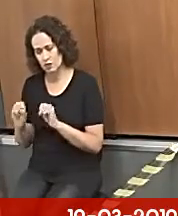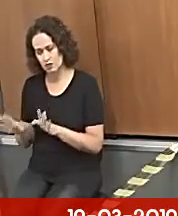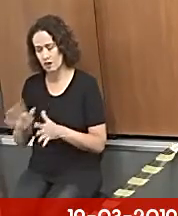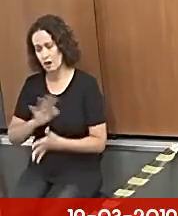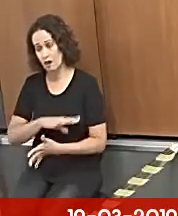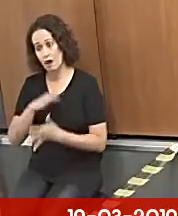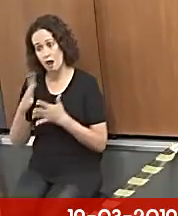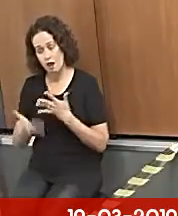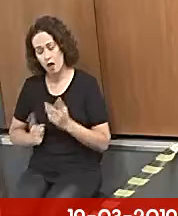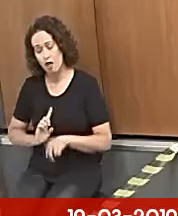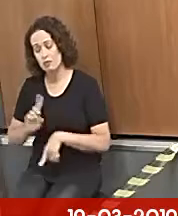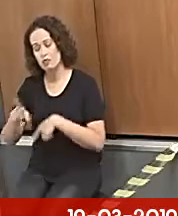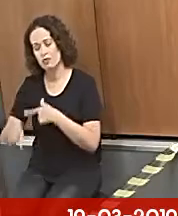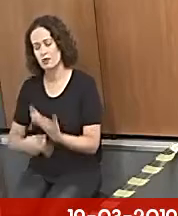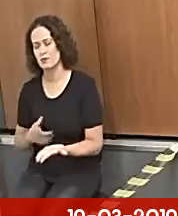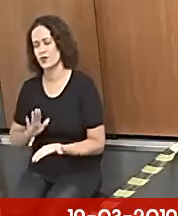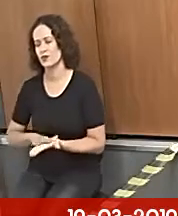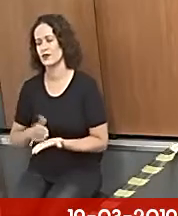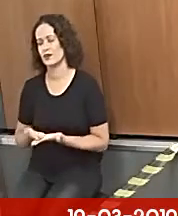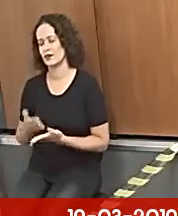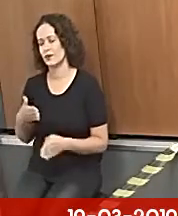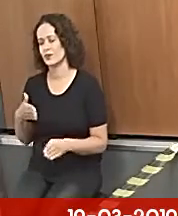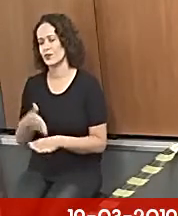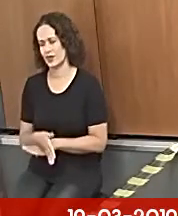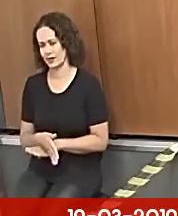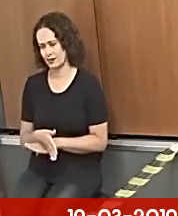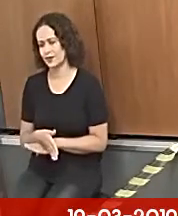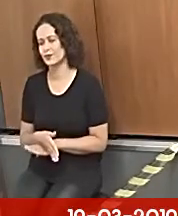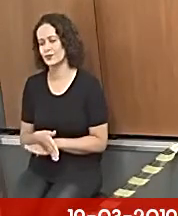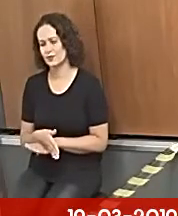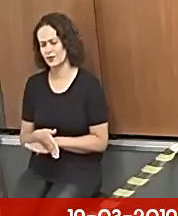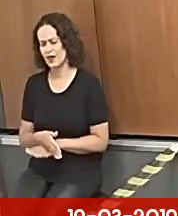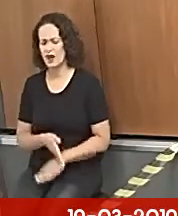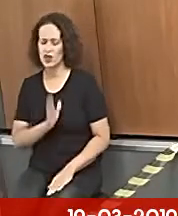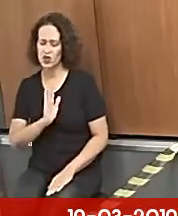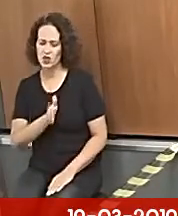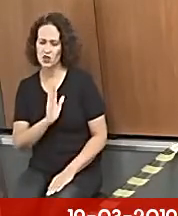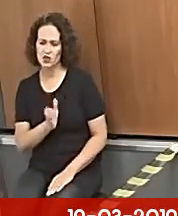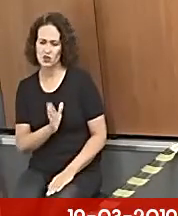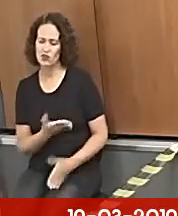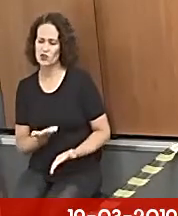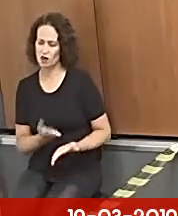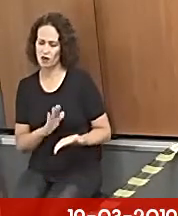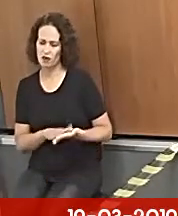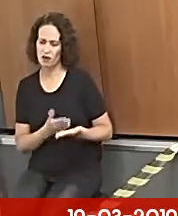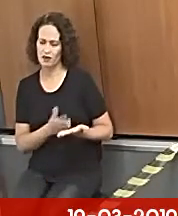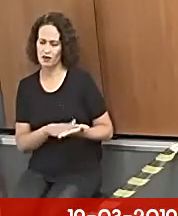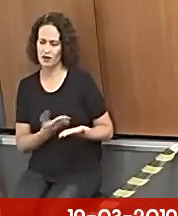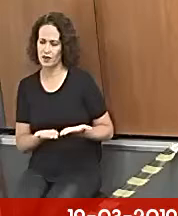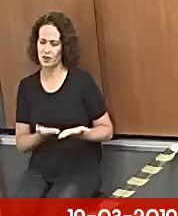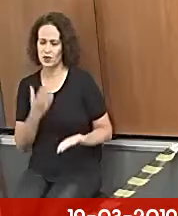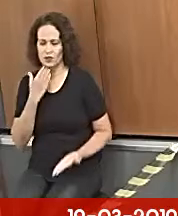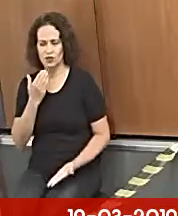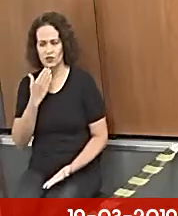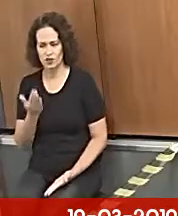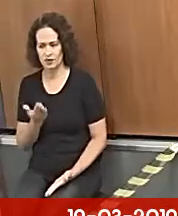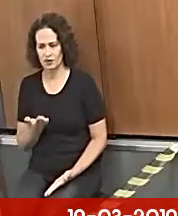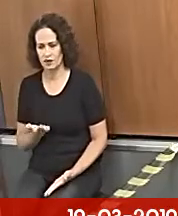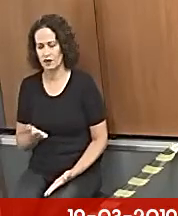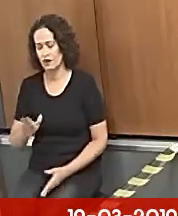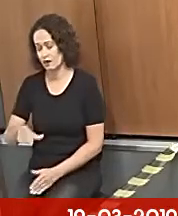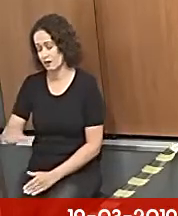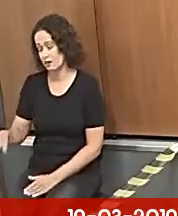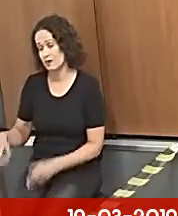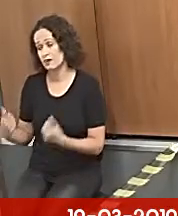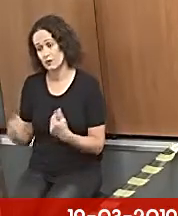depois o inter tinha um segundo plano a fama já contratei em tempos foi não adiantou nada a criança ainda não aprendeu a língua dela ela